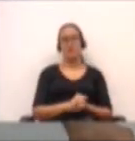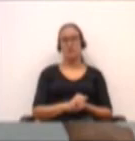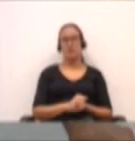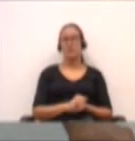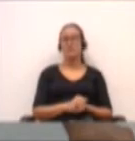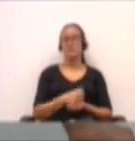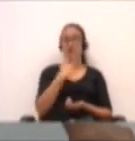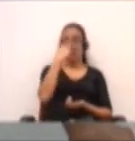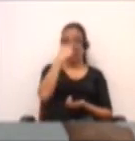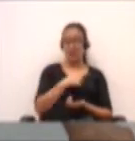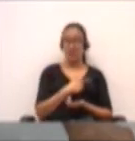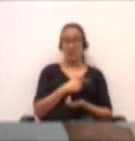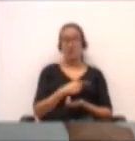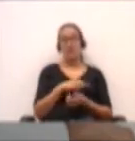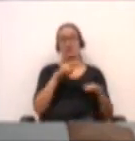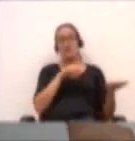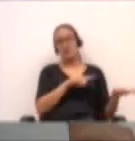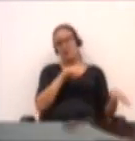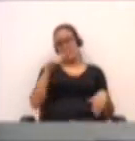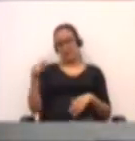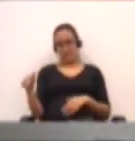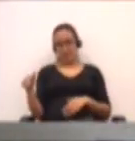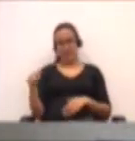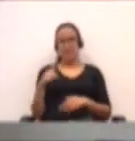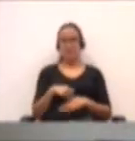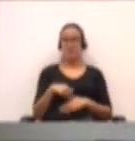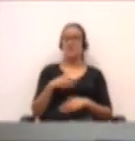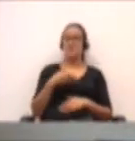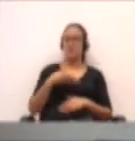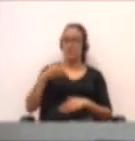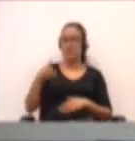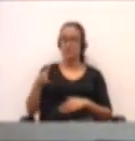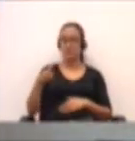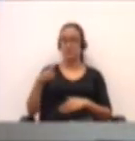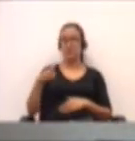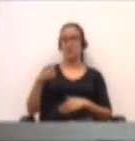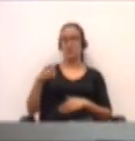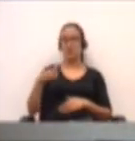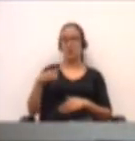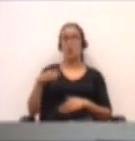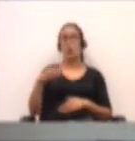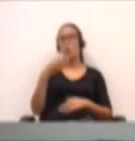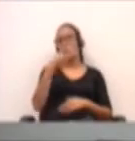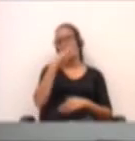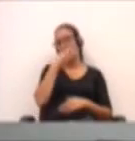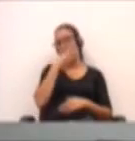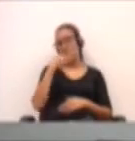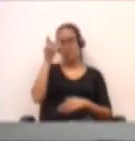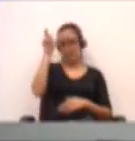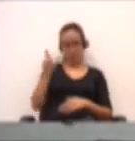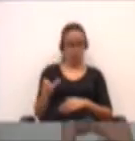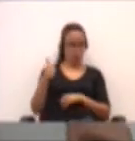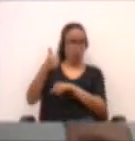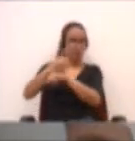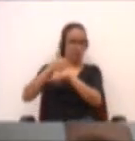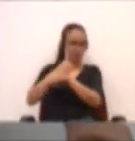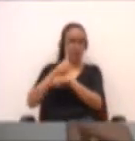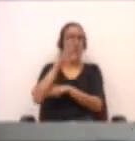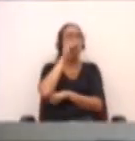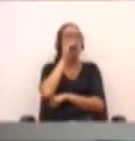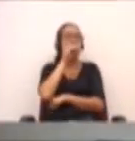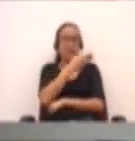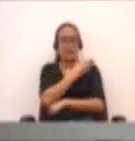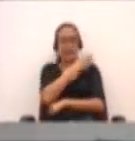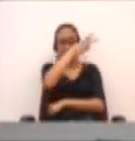Igual eu presenciei essa semana a postagem de um comissionado da prefeitura num tom sarcástico, ele dizendo,